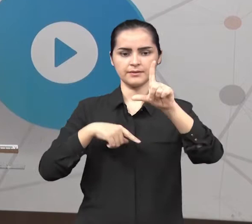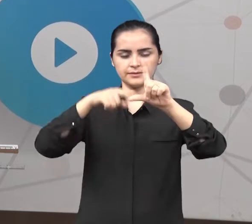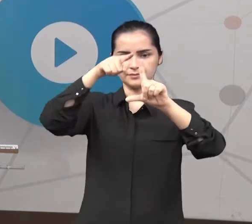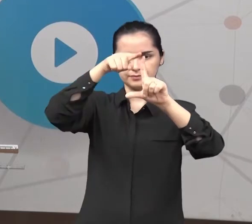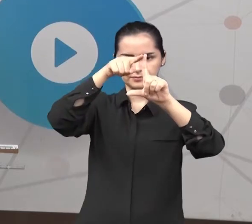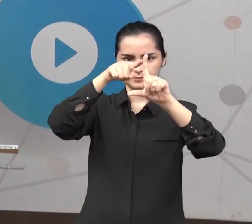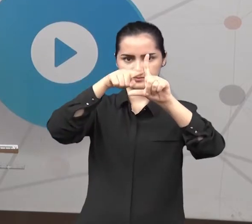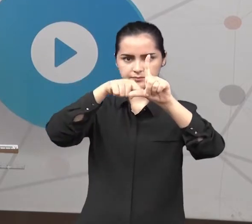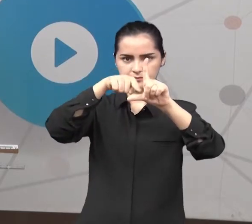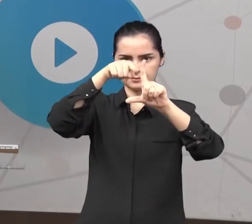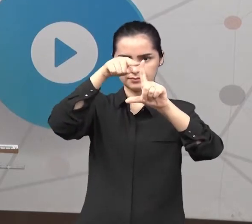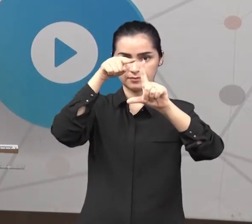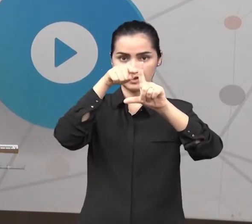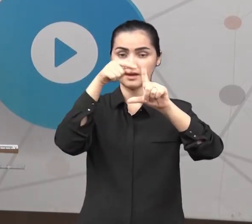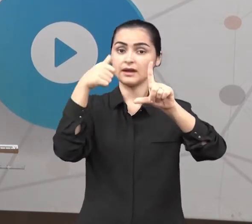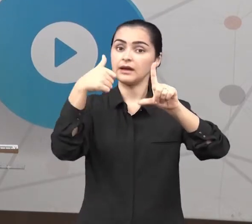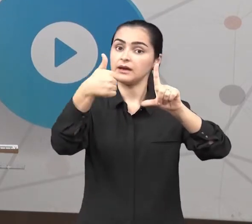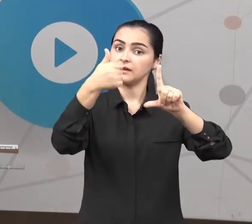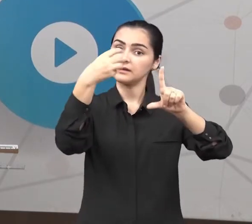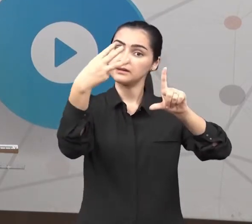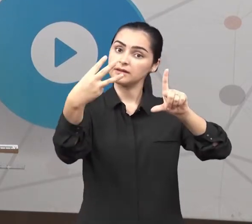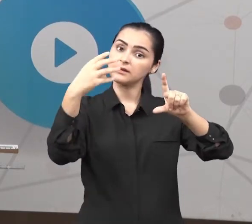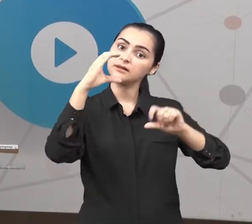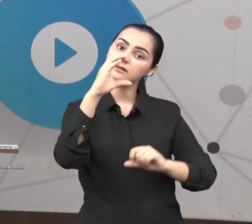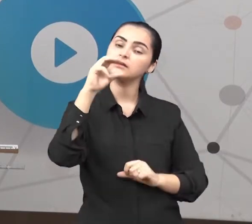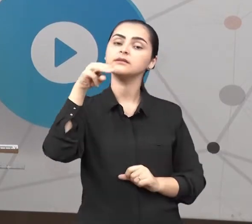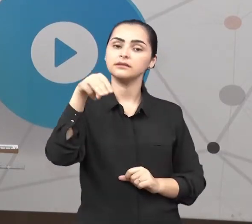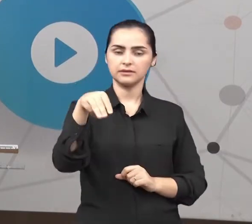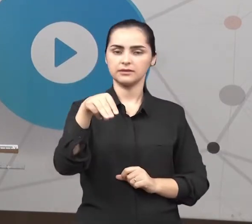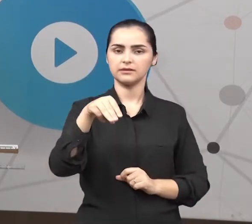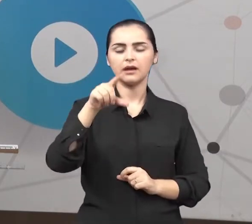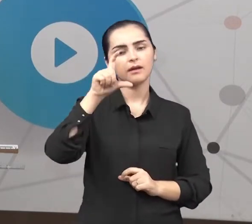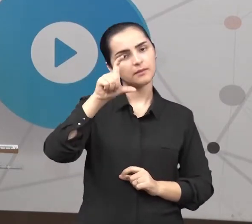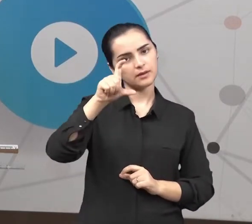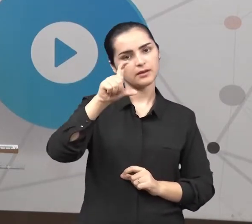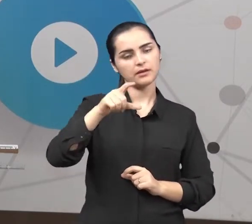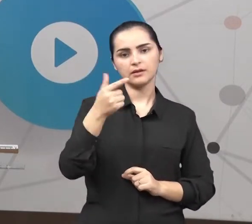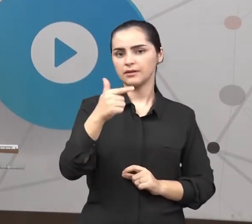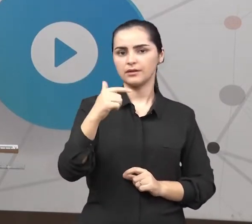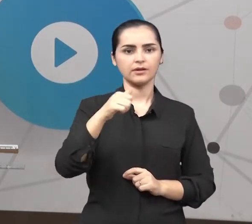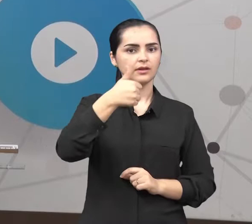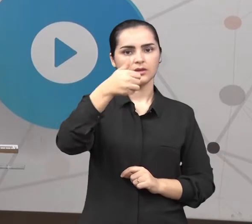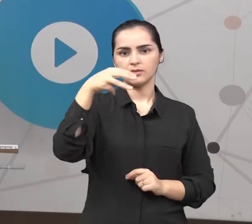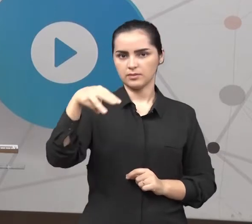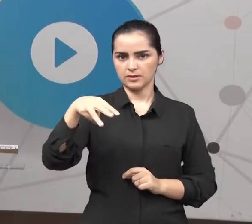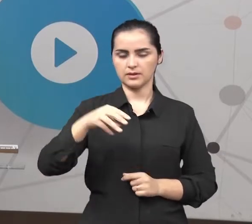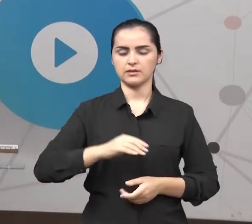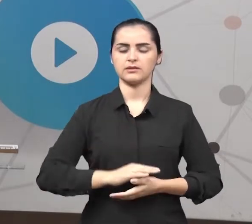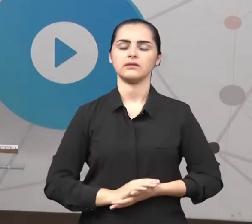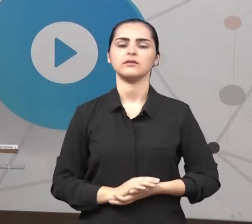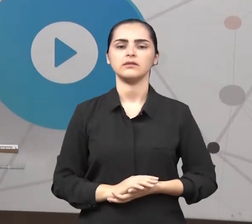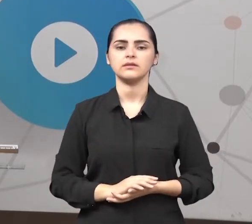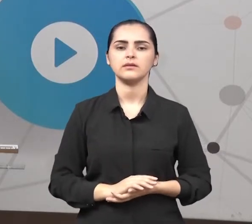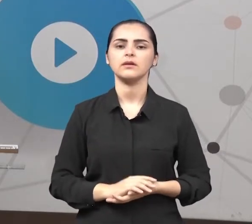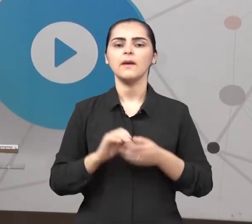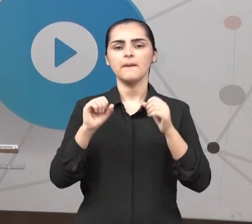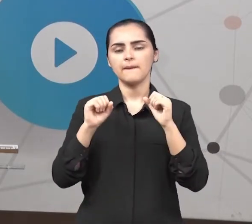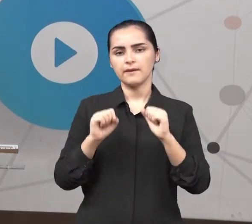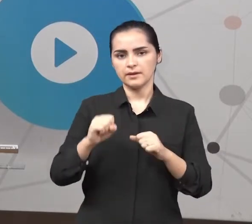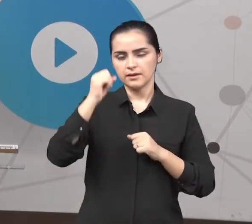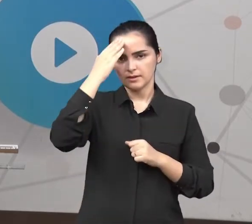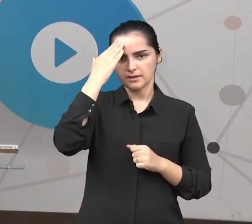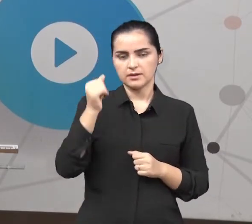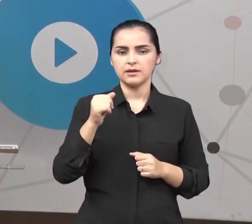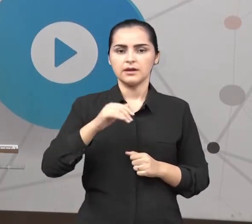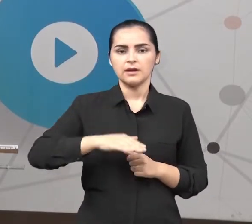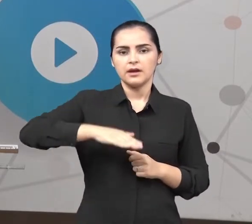Ela tem 13 centímetros. Não chega a 1 metro. Podemos medir a altura